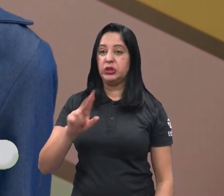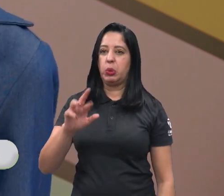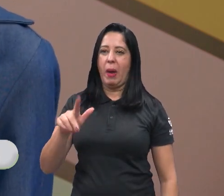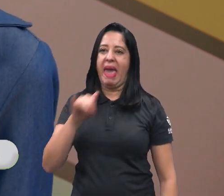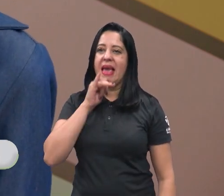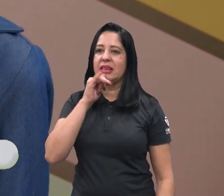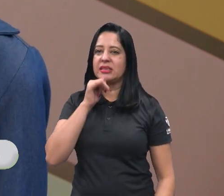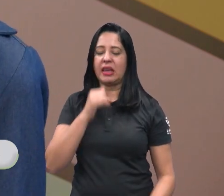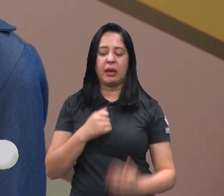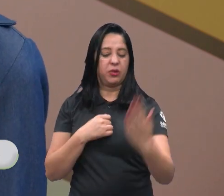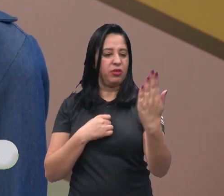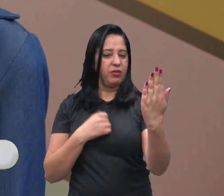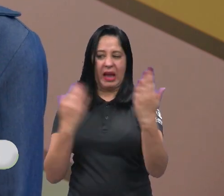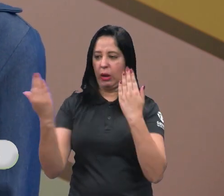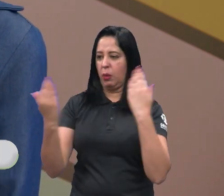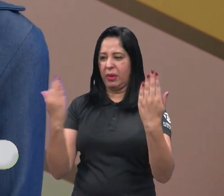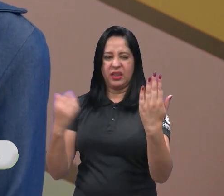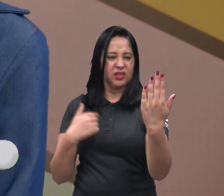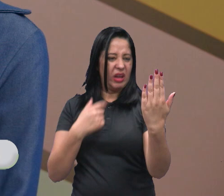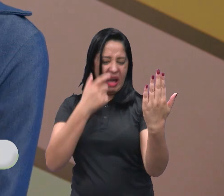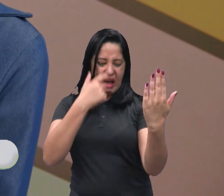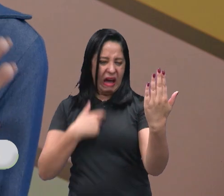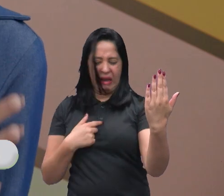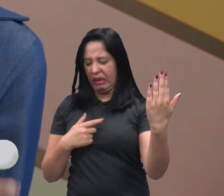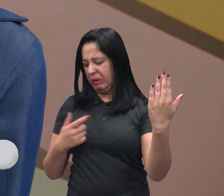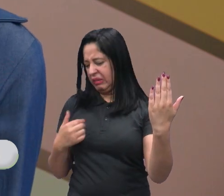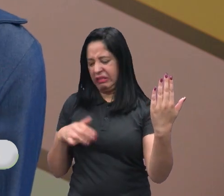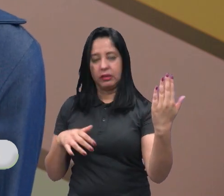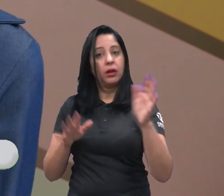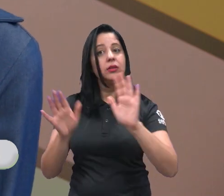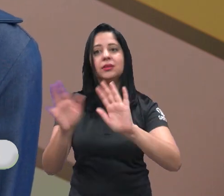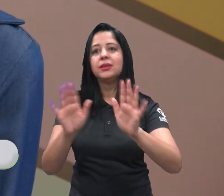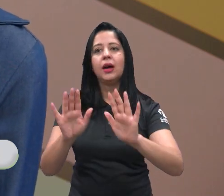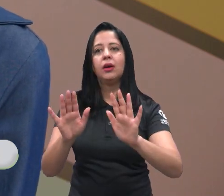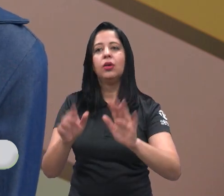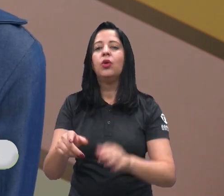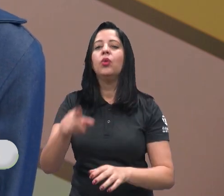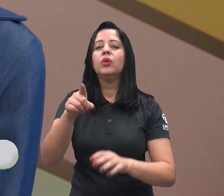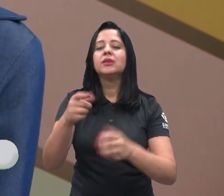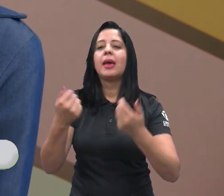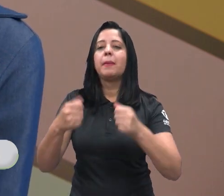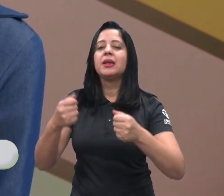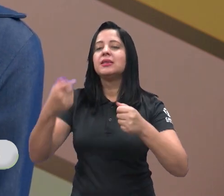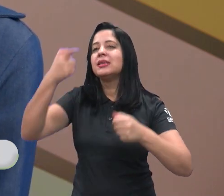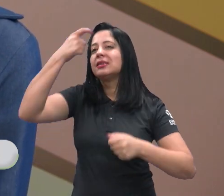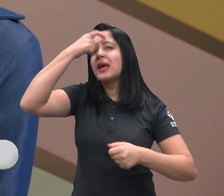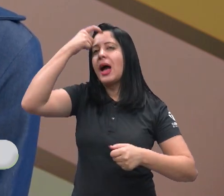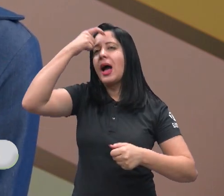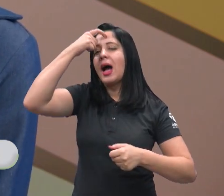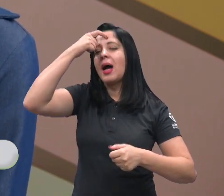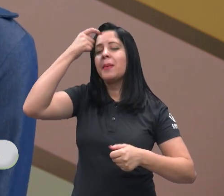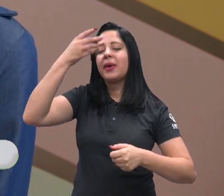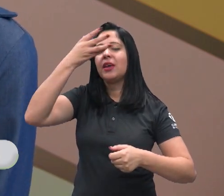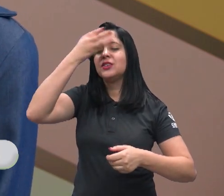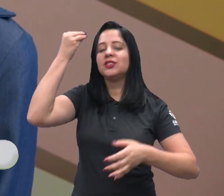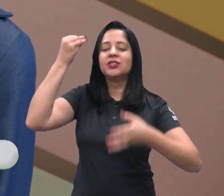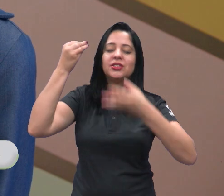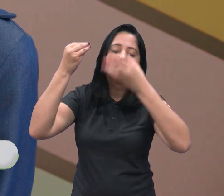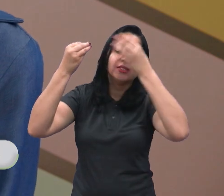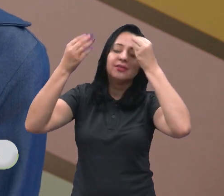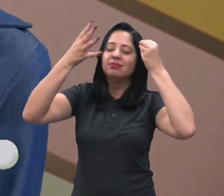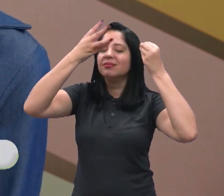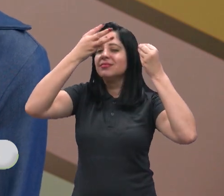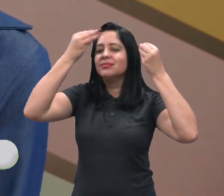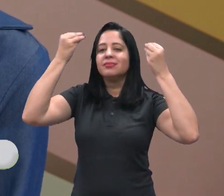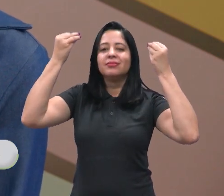e se diminuindo, né? Então você fazer essa higiene mental e colocar o foco no que você quer,